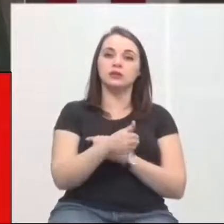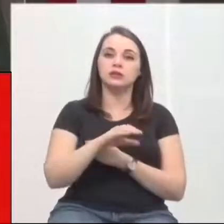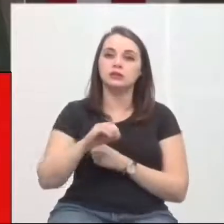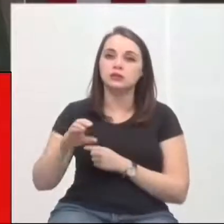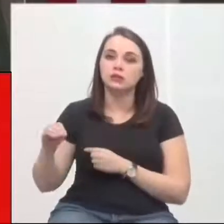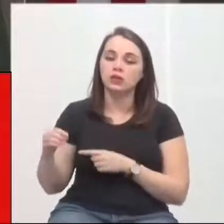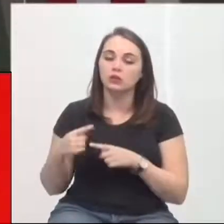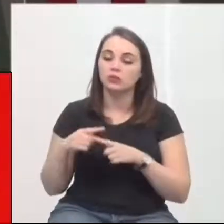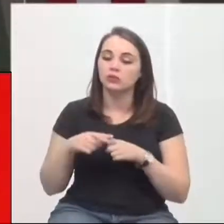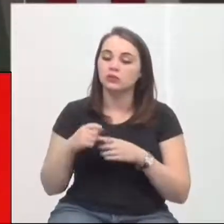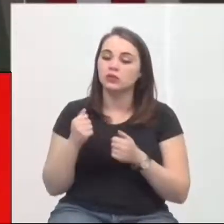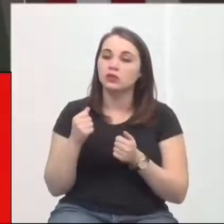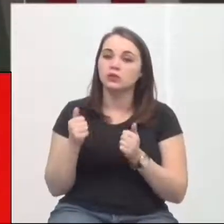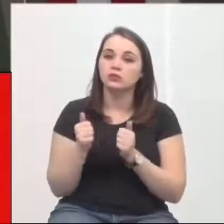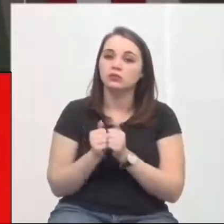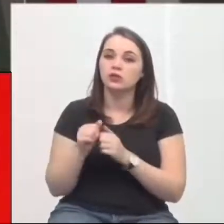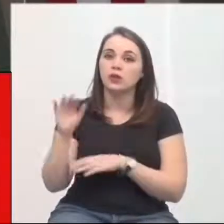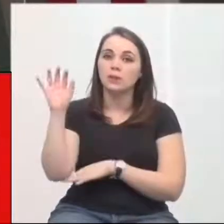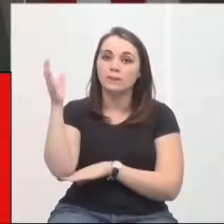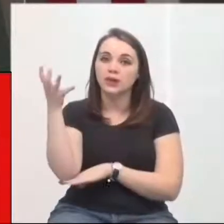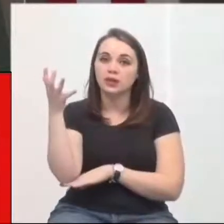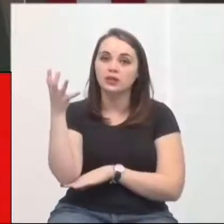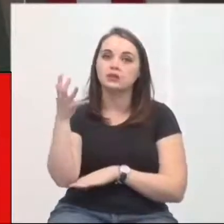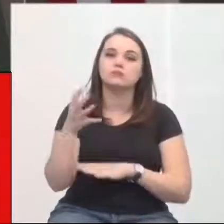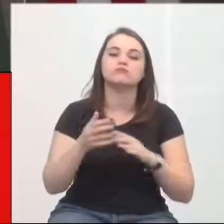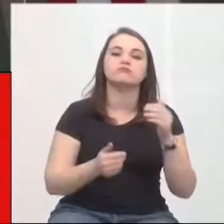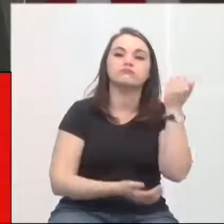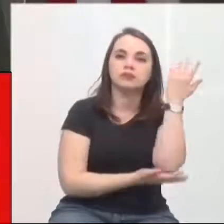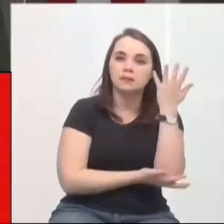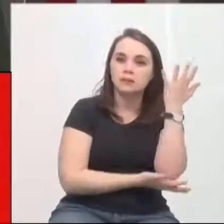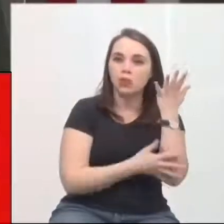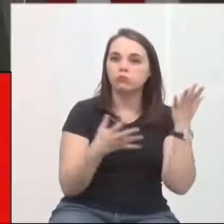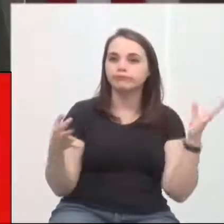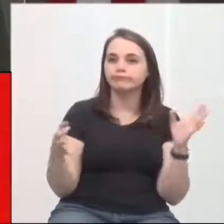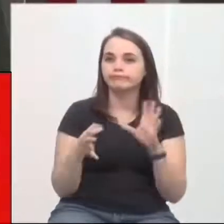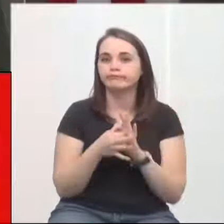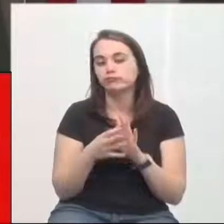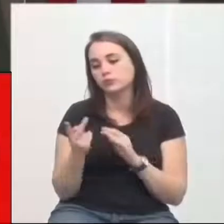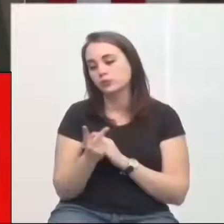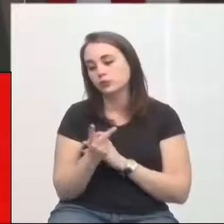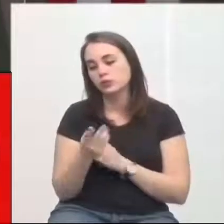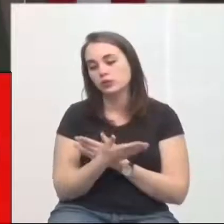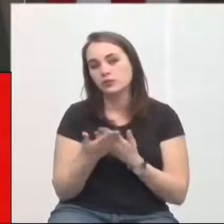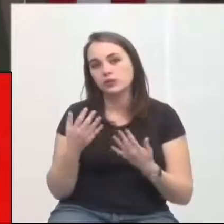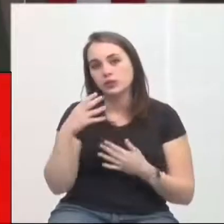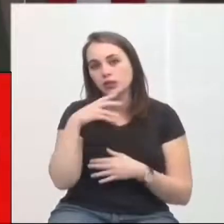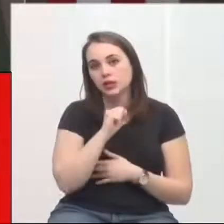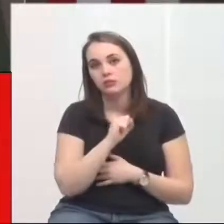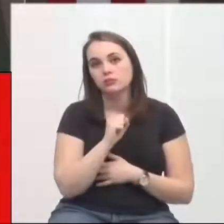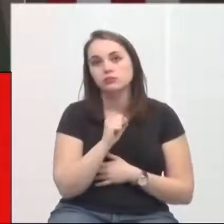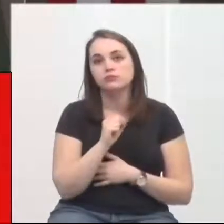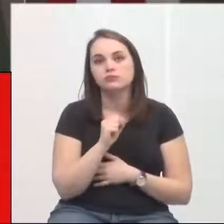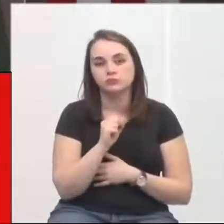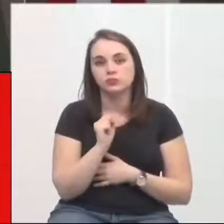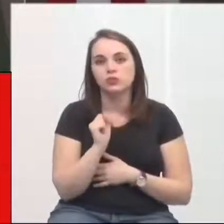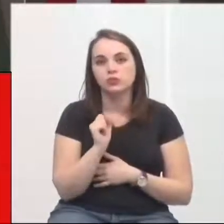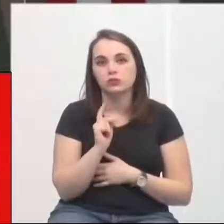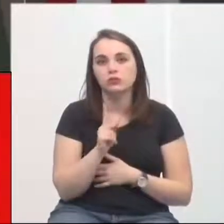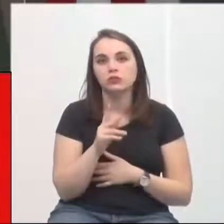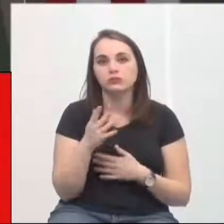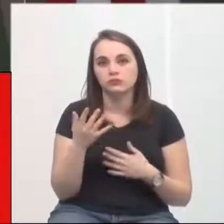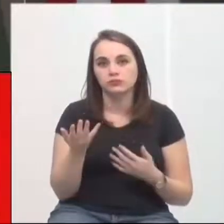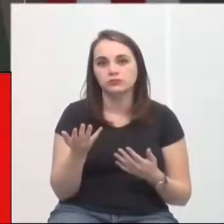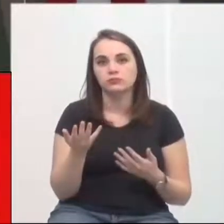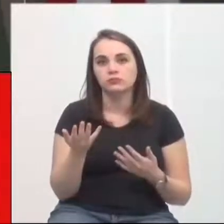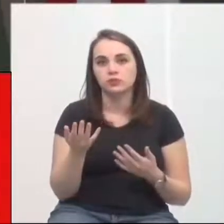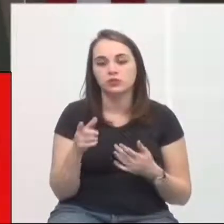ao Pinheiro. Hoje muita gente ali, como é uma via que vai ser fluxo rápido, não vai deixar de pegar uma rua com fluxo